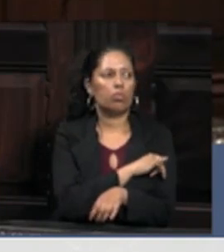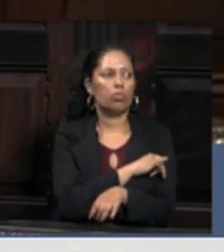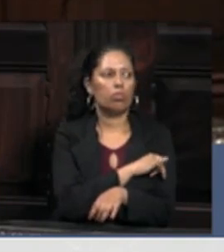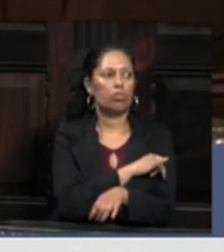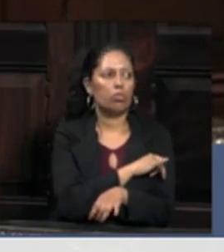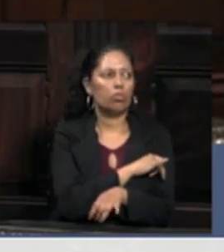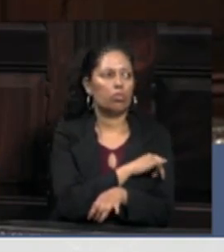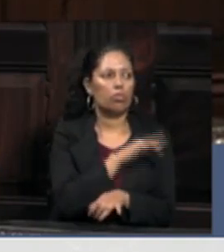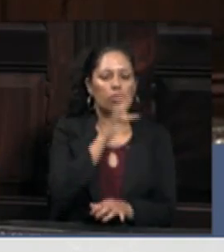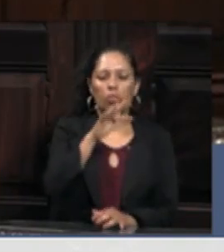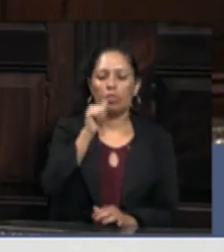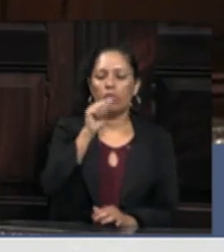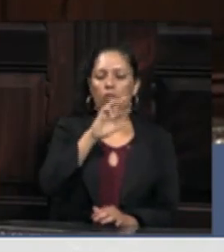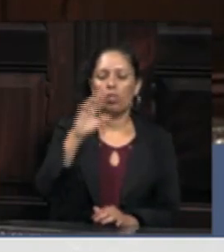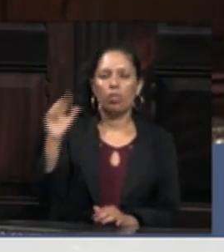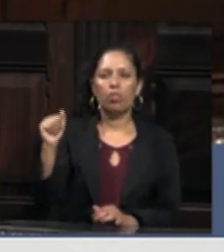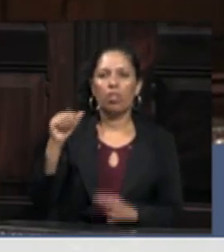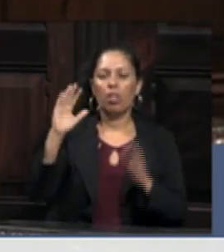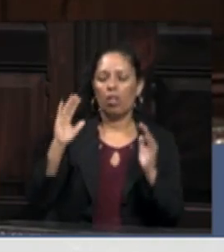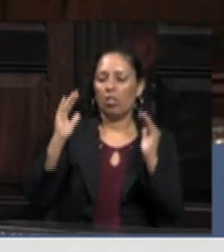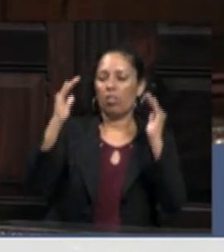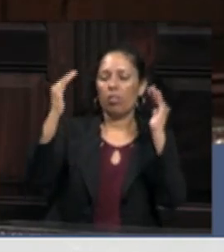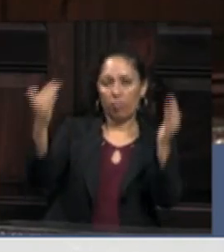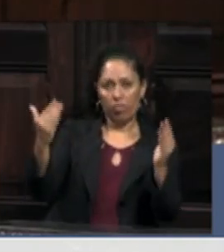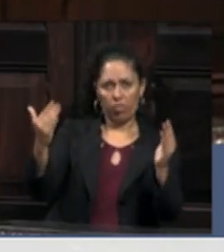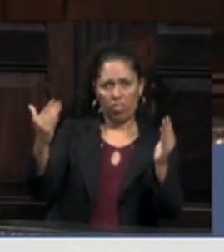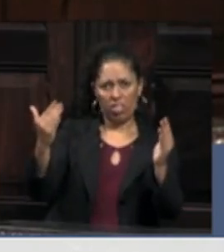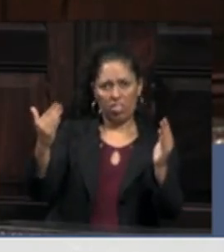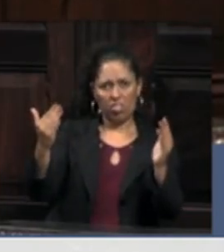a farra fiscal vai permanecer por mais um ano.